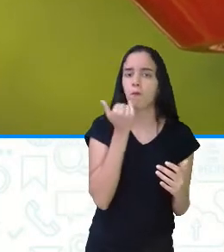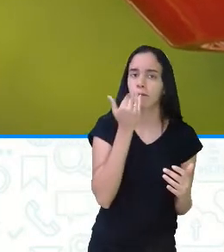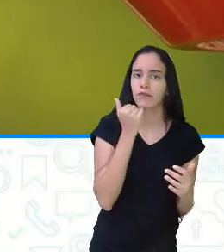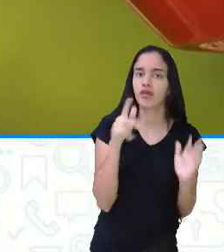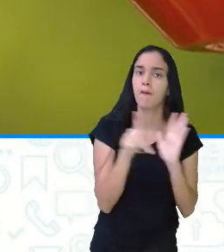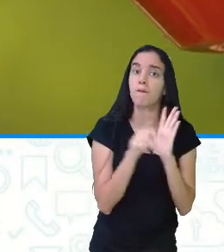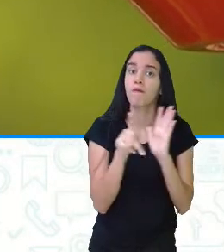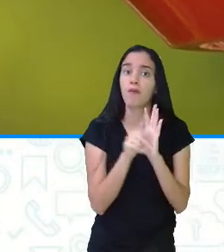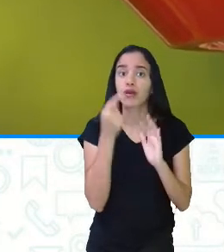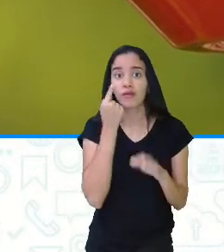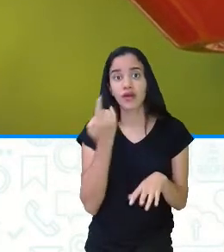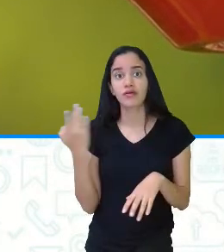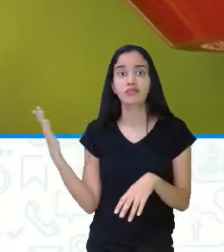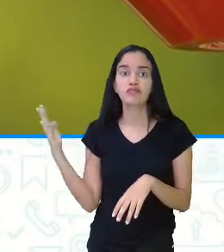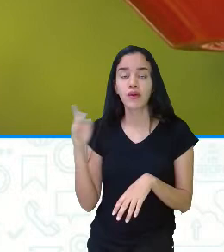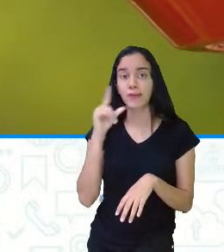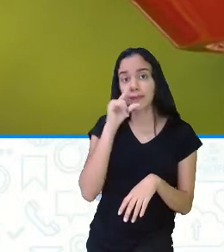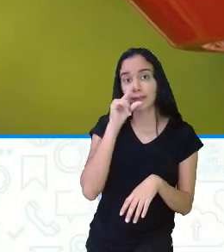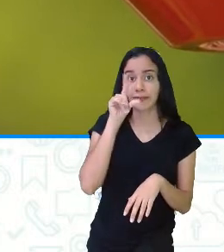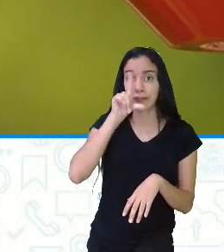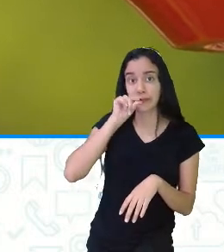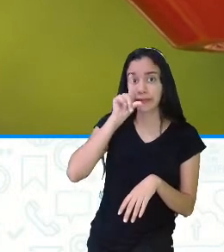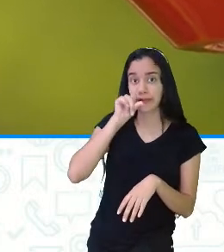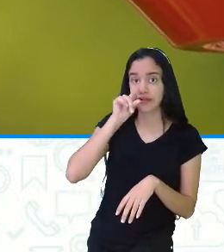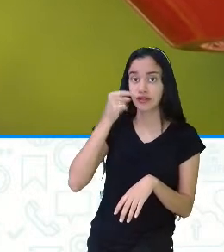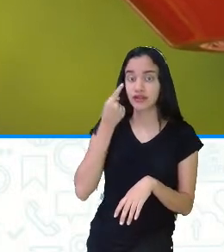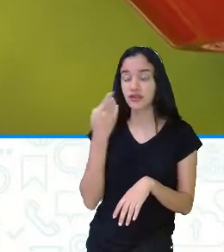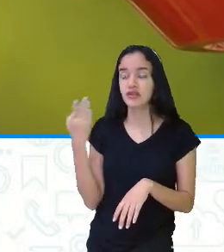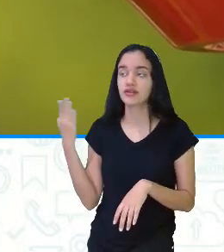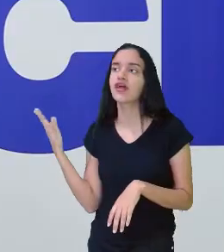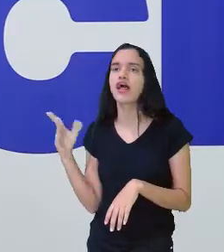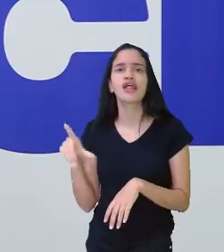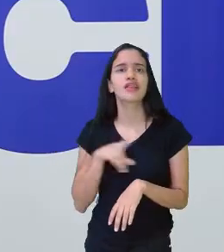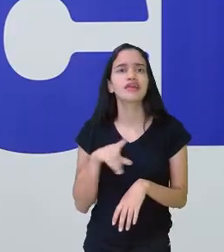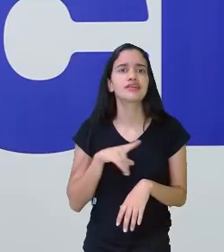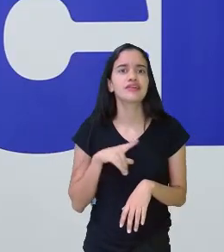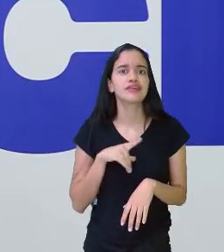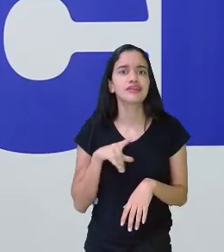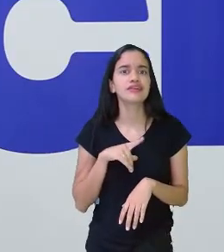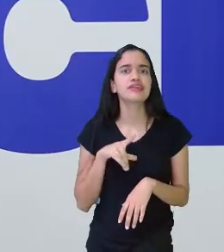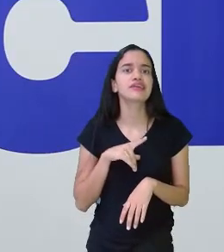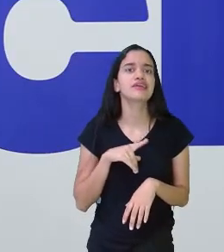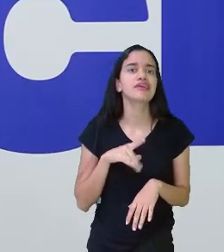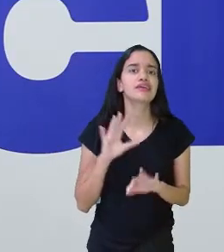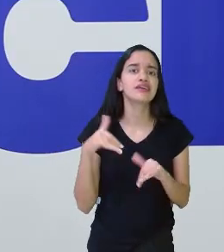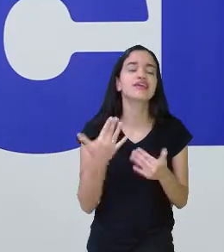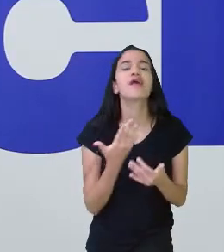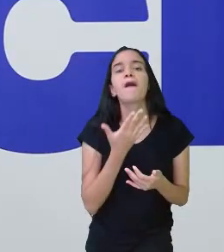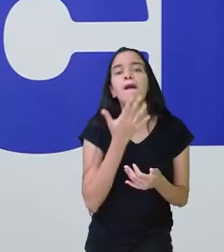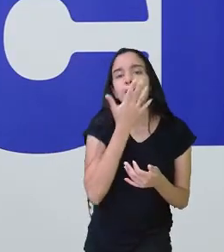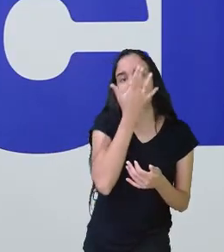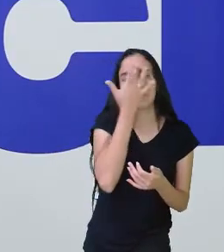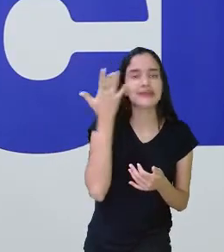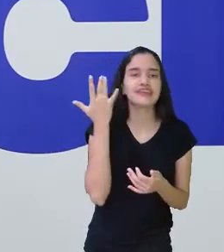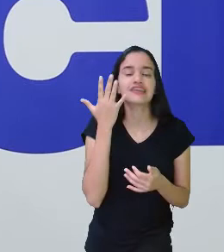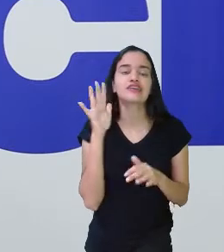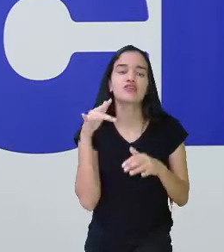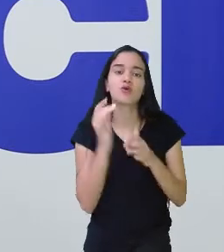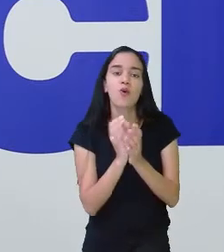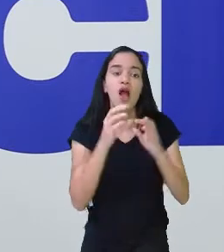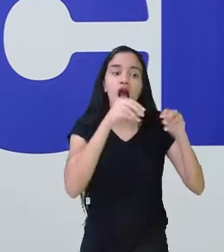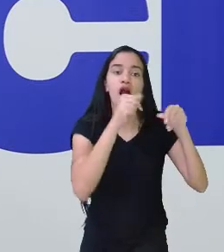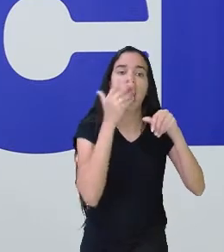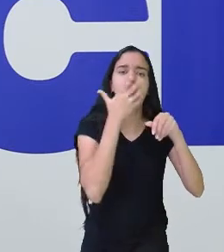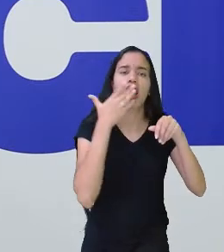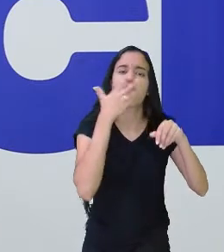para esses bichinhos. Ele tá Inclusive, ali, tem gente que coloca até açúcar na água, porque eles gostam do docinho, né?